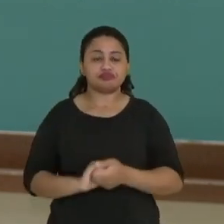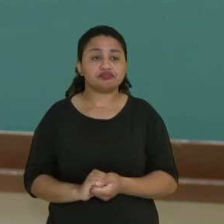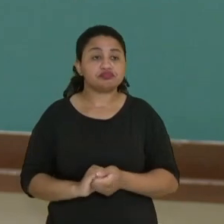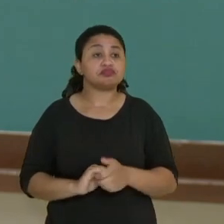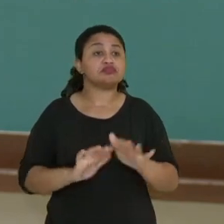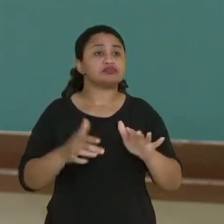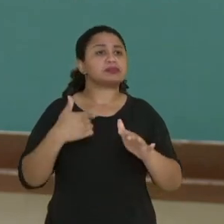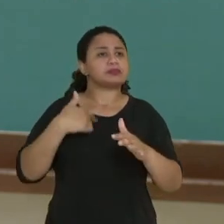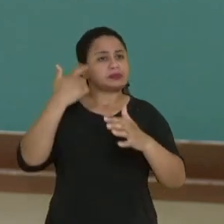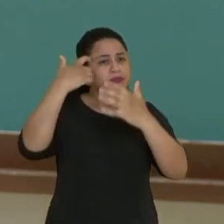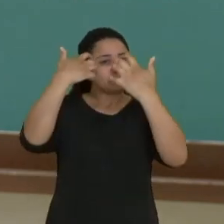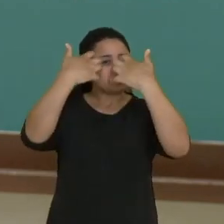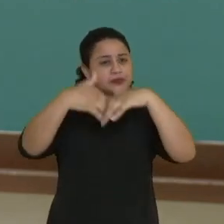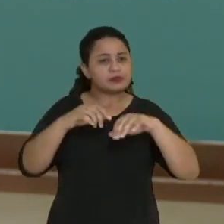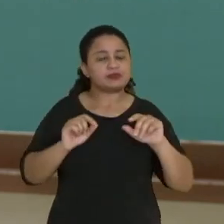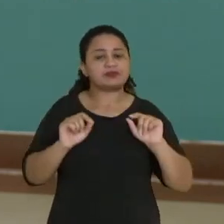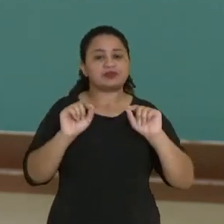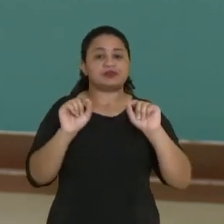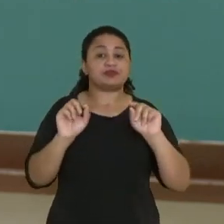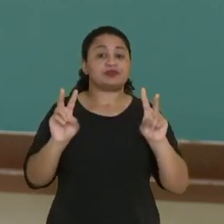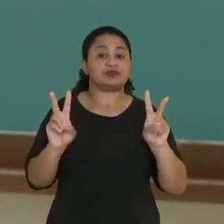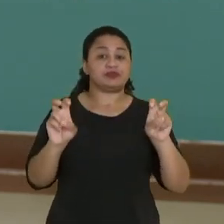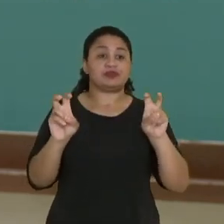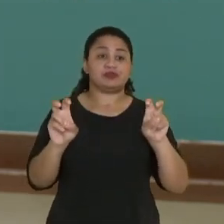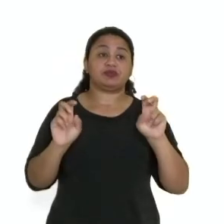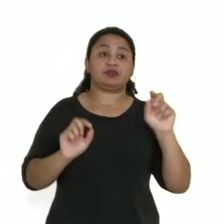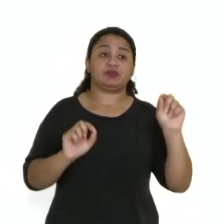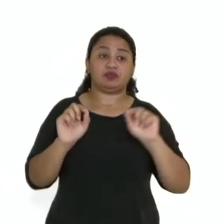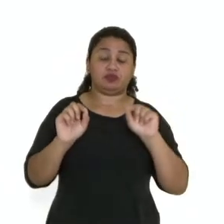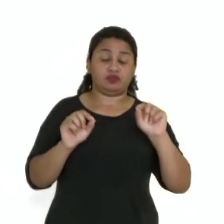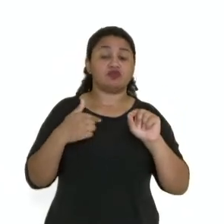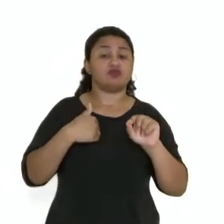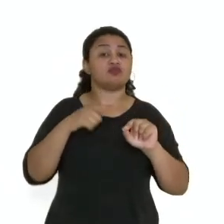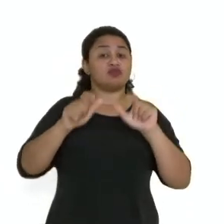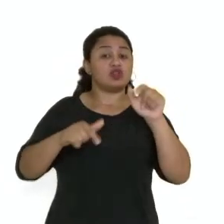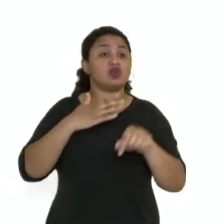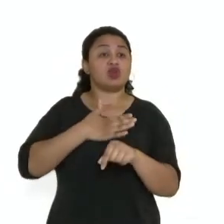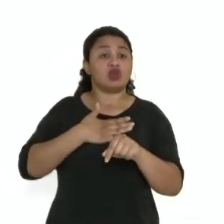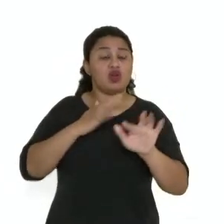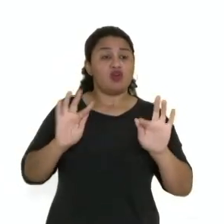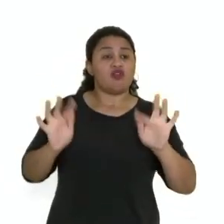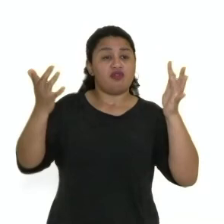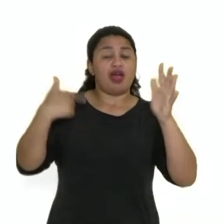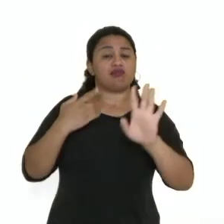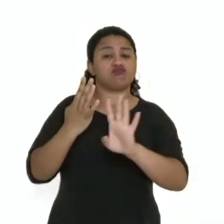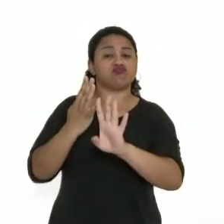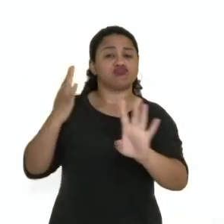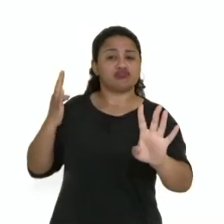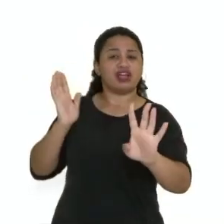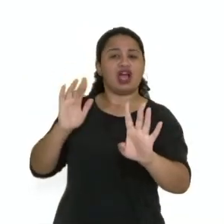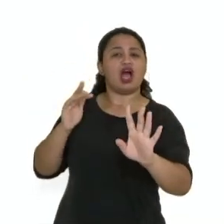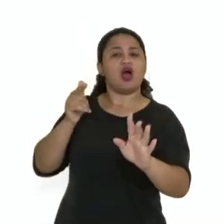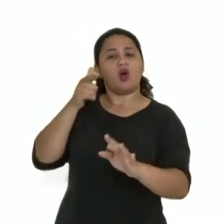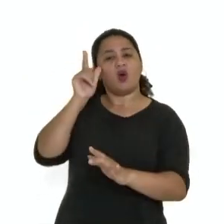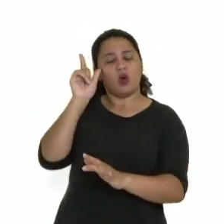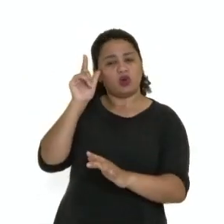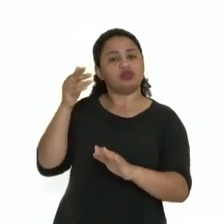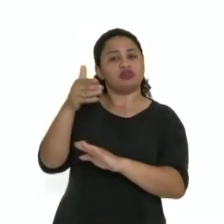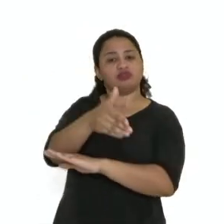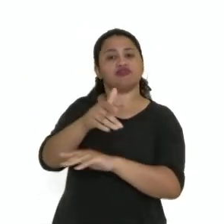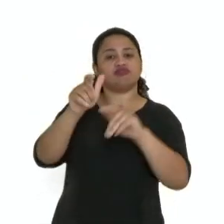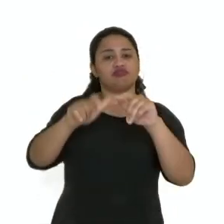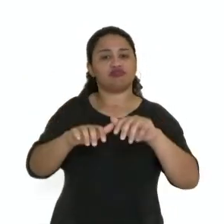Vamos refletir, então, um pouquinho, né, sobre esse título aqui, ó. Fãs do Festival de Parintins fazem fila desde ontem para entrar no bombódromo.